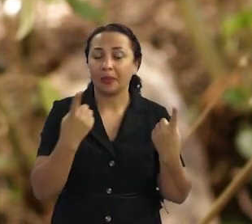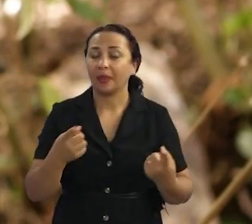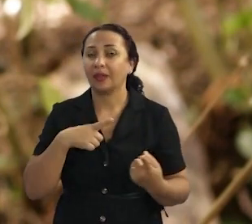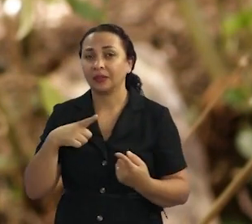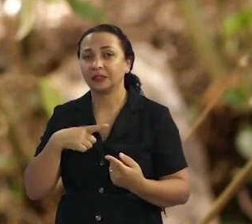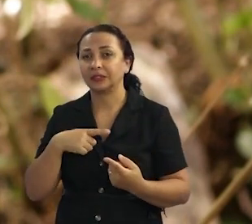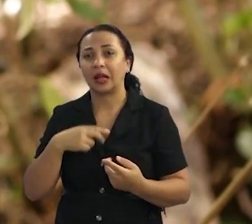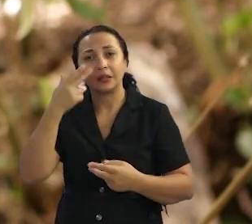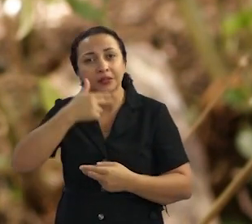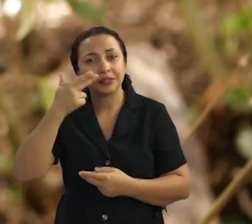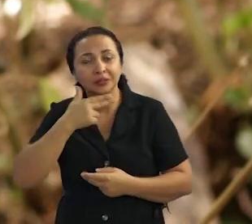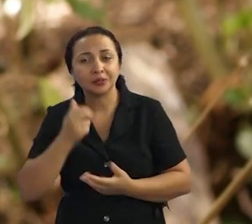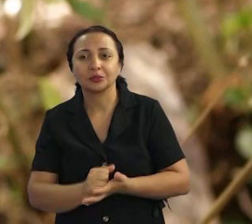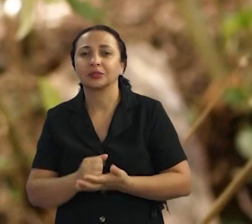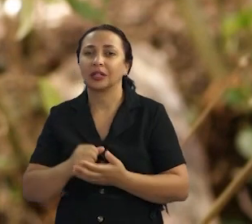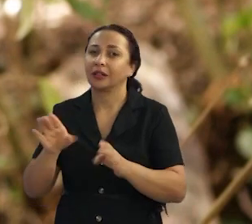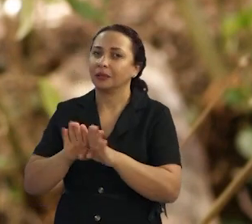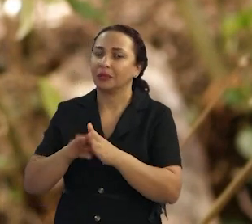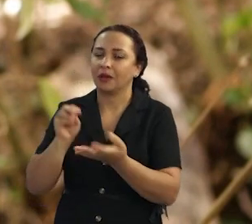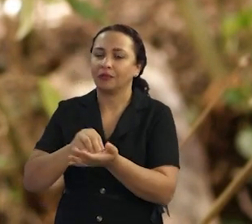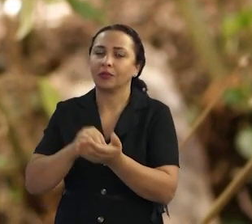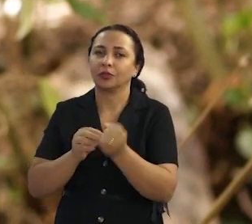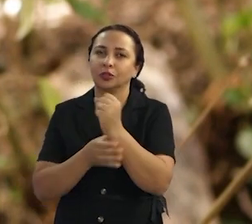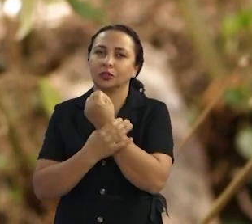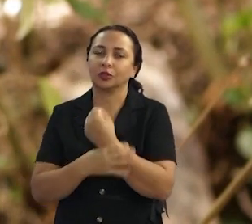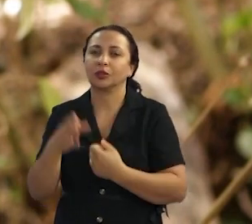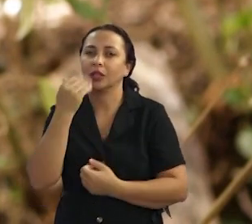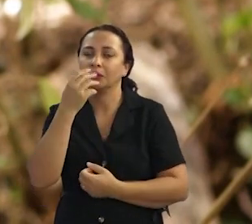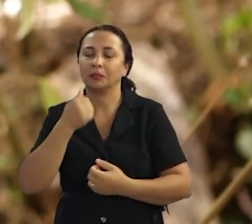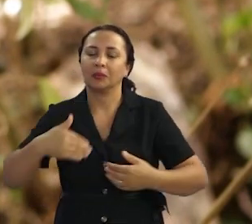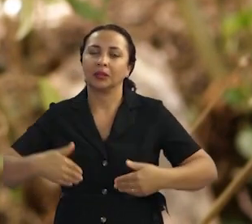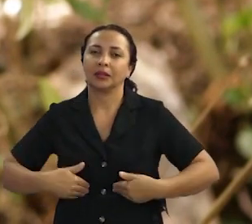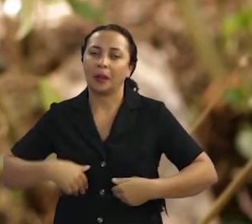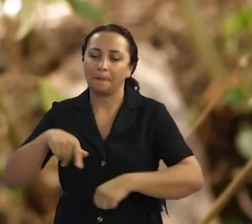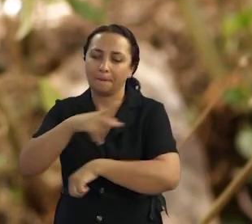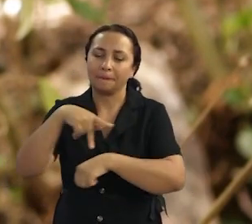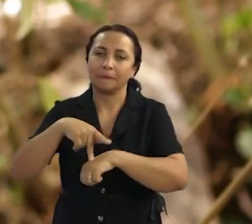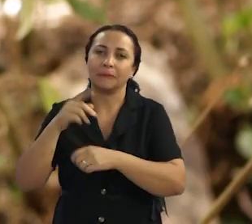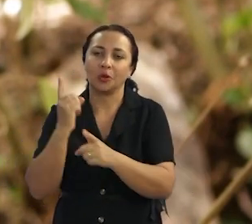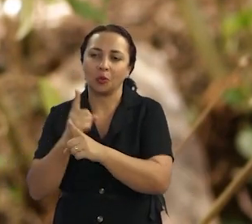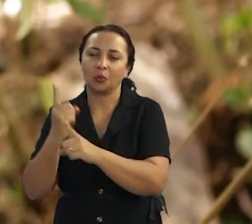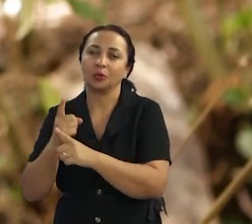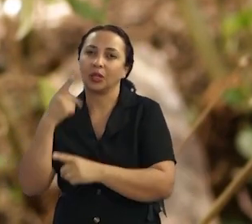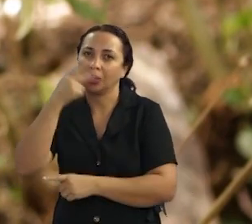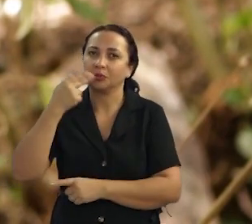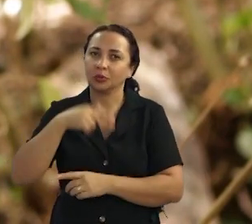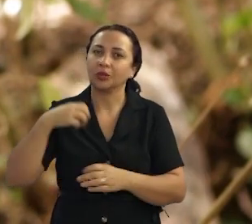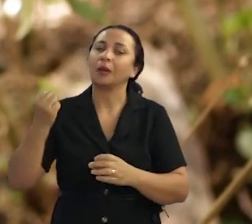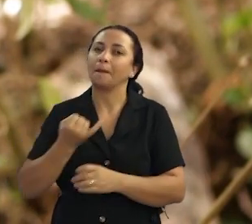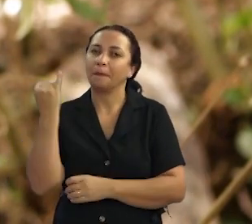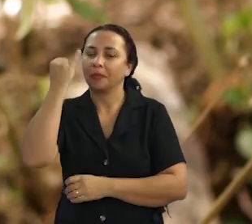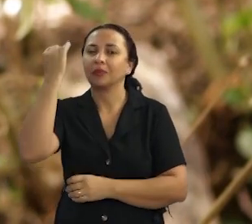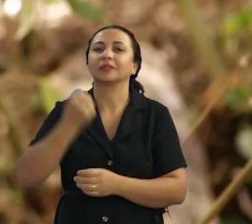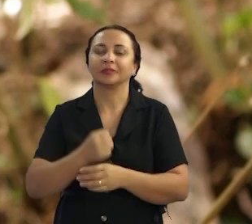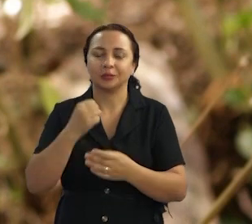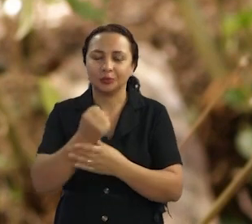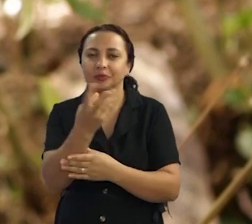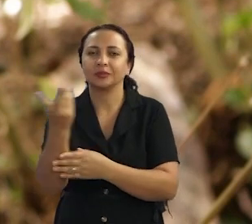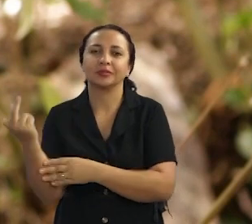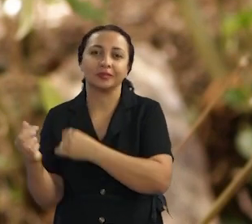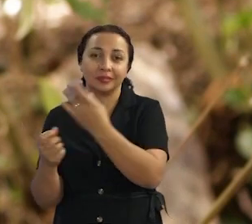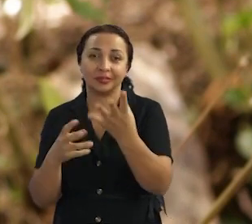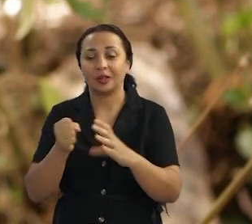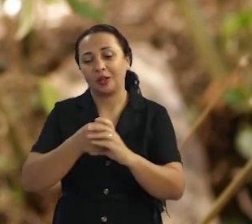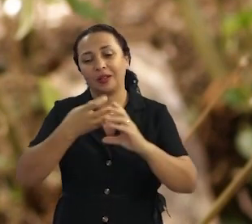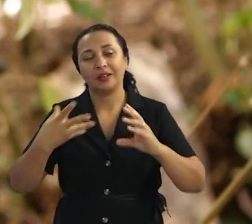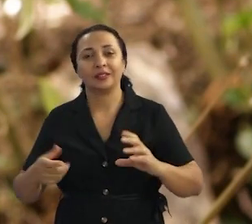uma saída para a desnutrição e o problema da insegurança alimentar no país vêm descobrindo importantes propriedades nutricionais nesses vegetais,